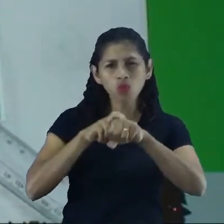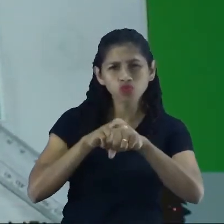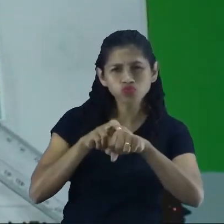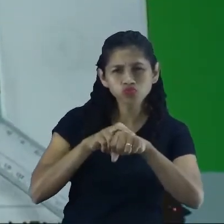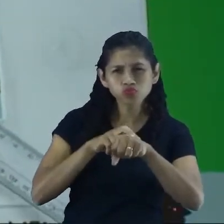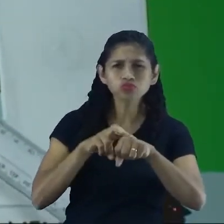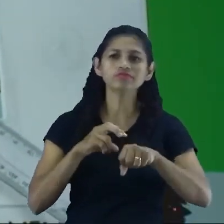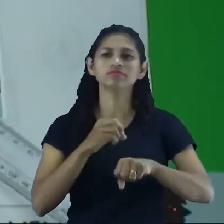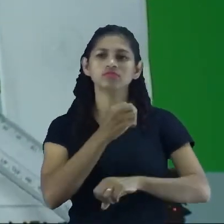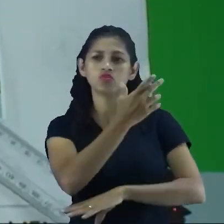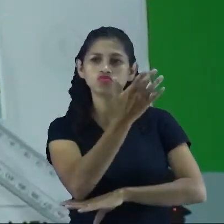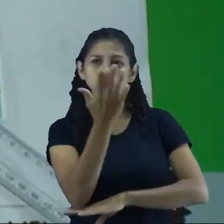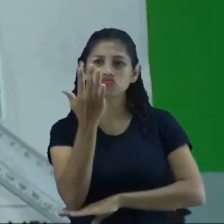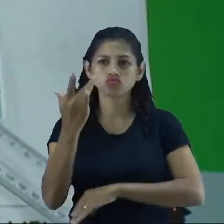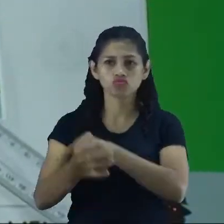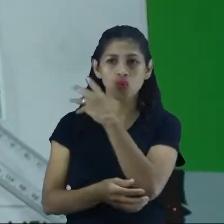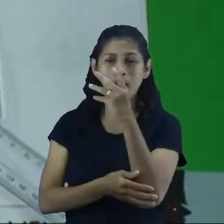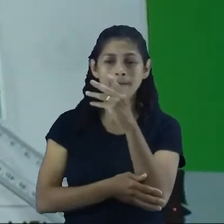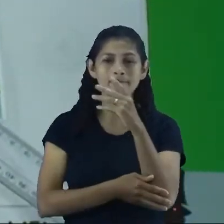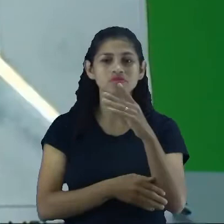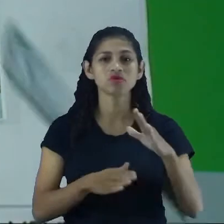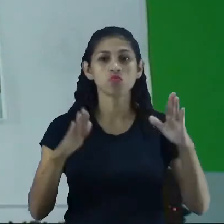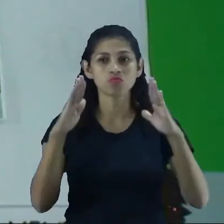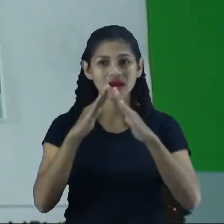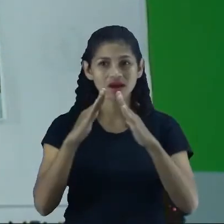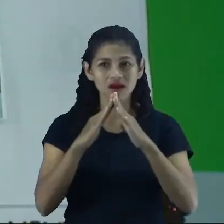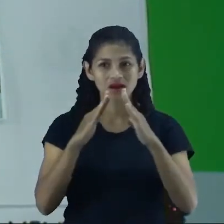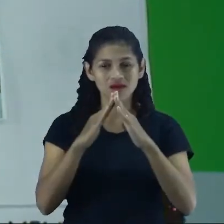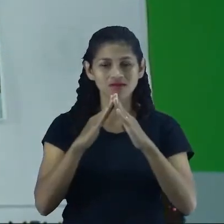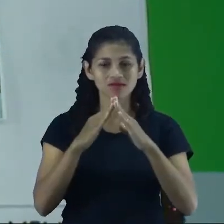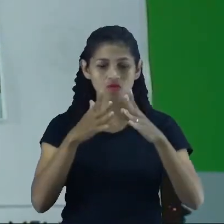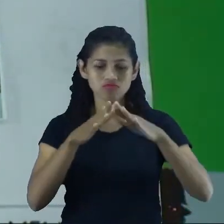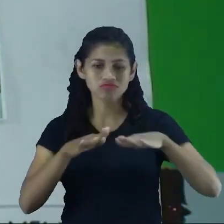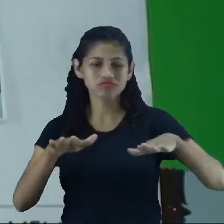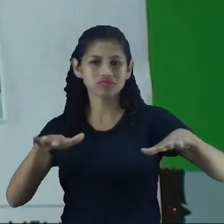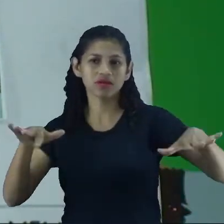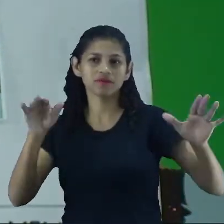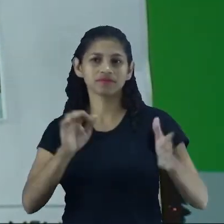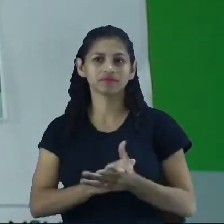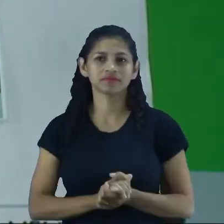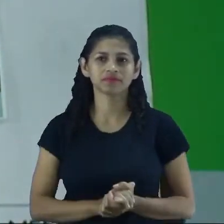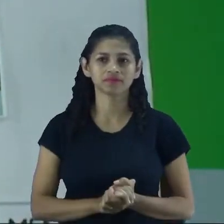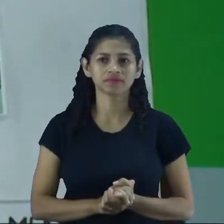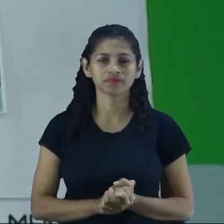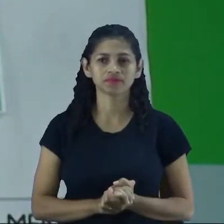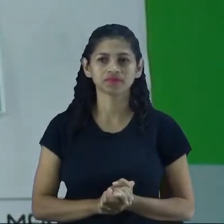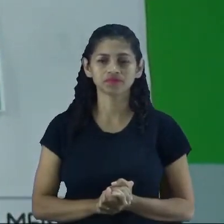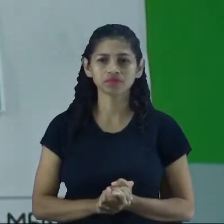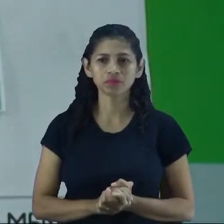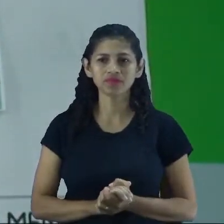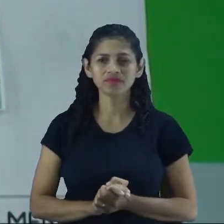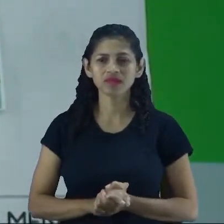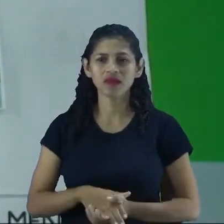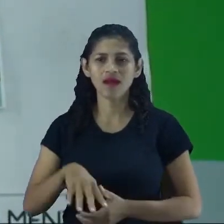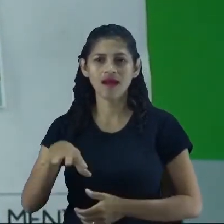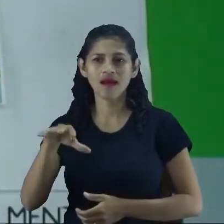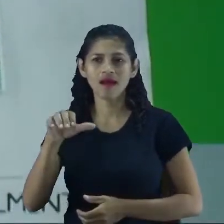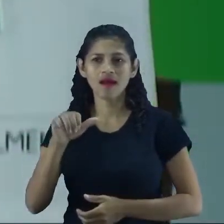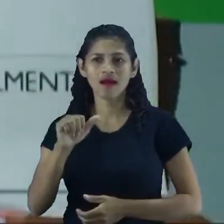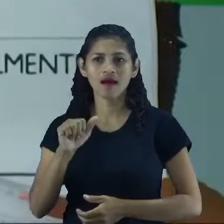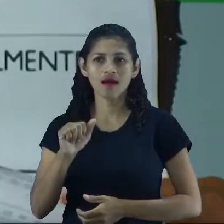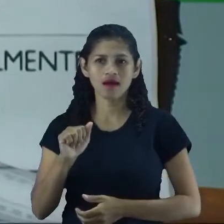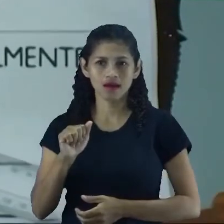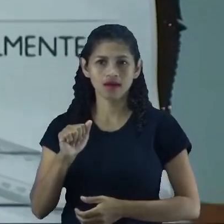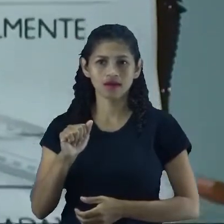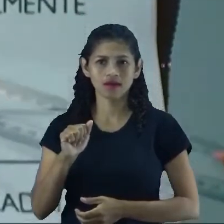uma casa, né? Uma construção. Então, olha só, na letra A está perguntando o seguinte: qual das